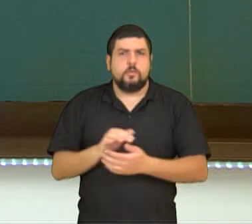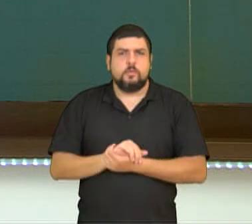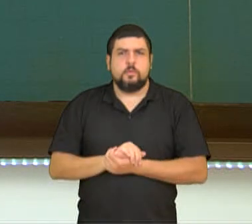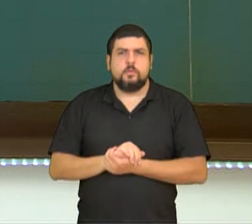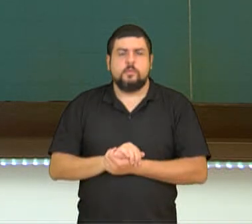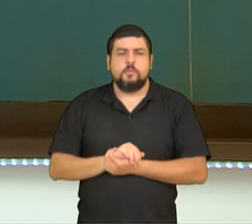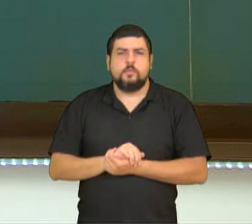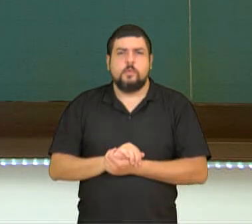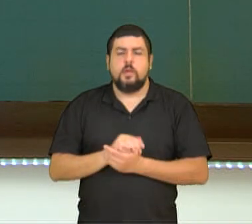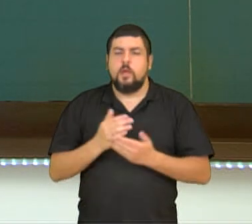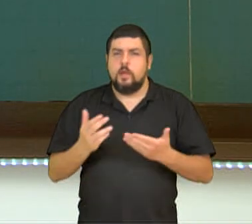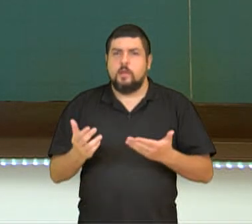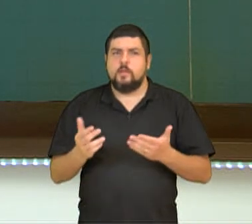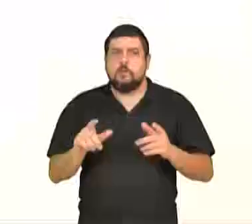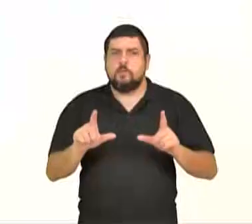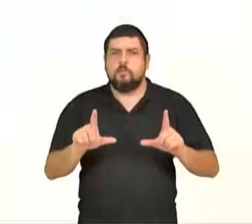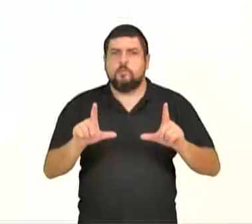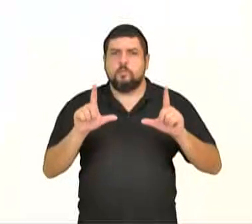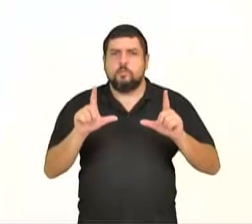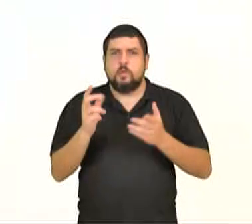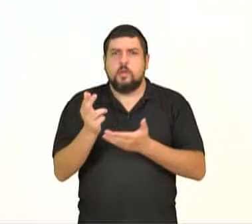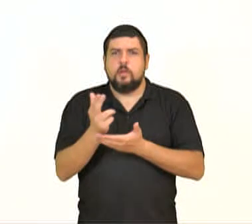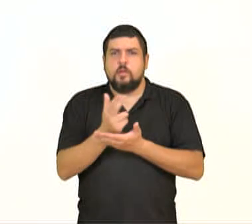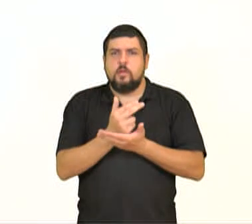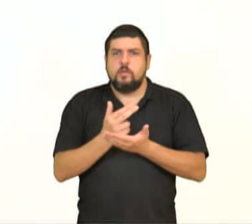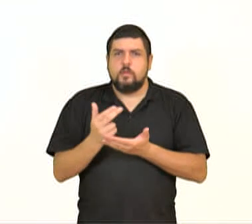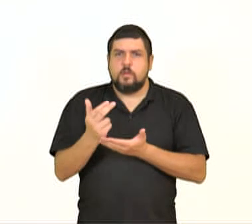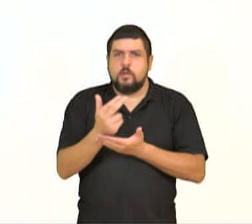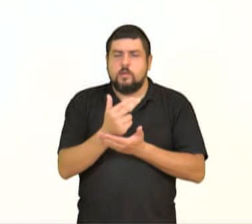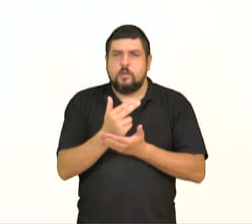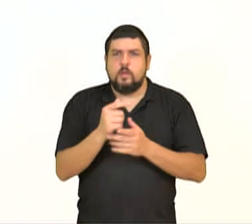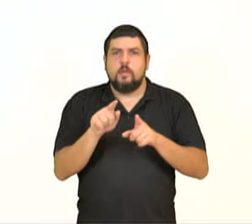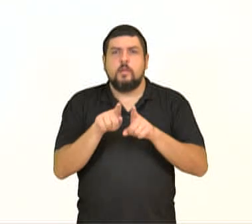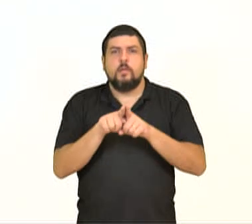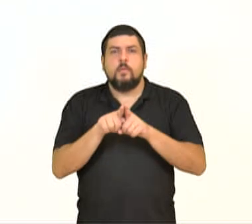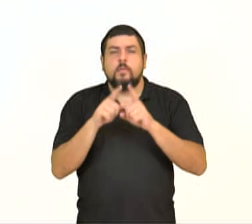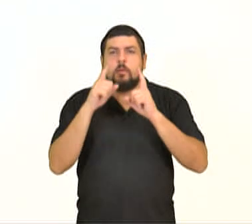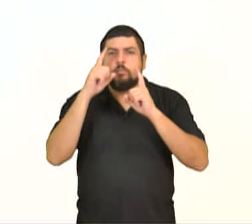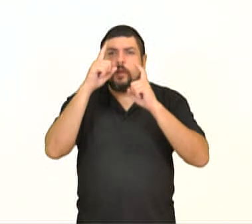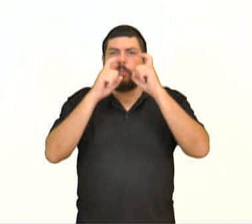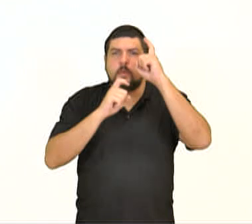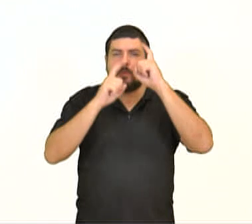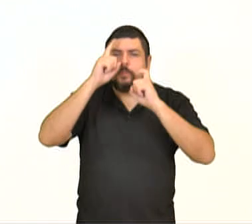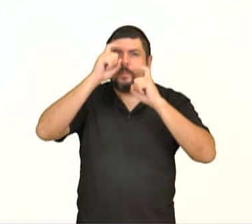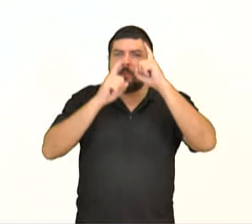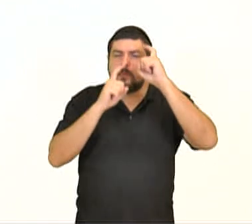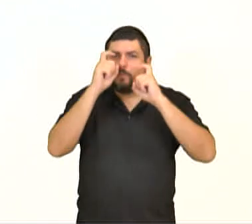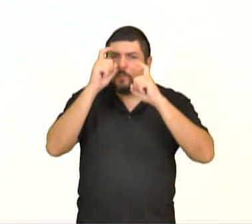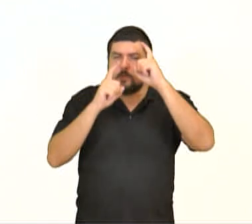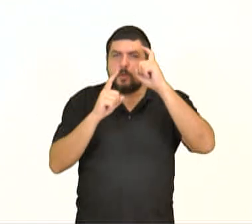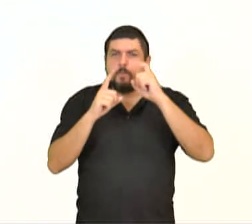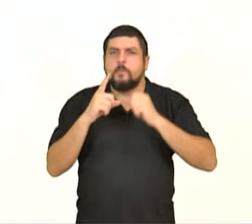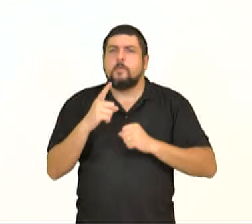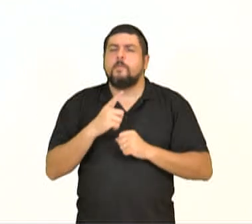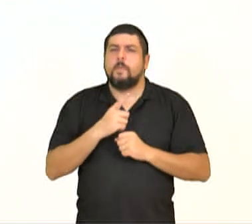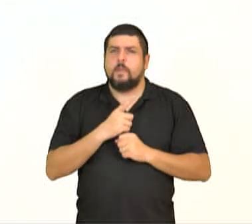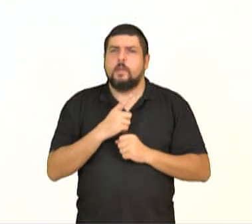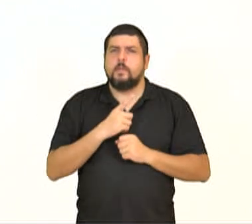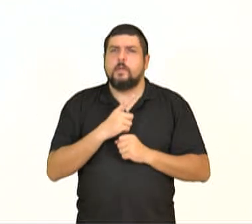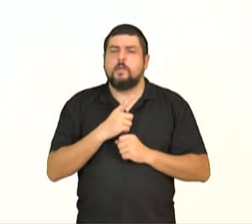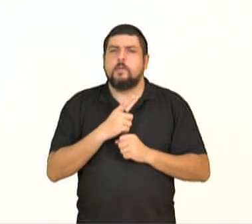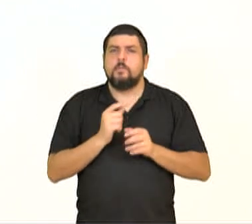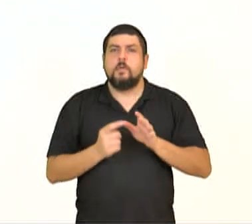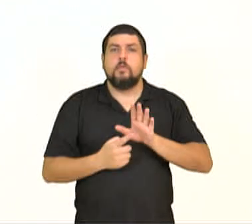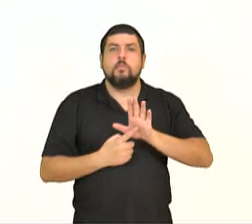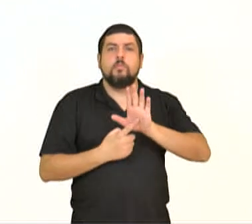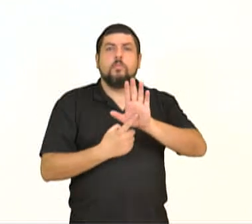ilustrações, esses desenhos, as imagens, as expressões faciais dos personagens ilustram muito o que ele pensa